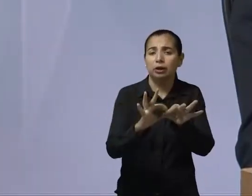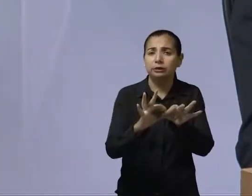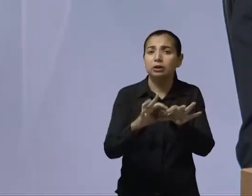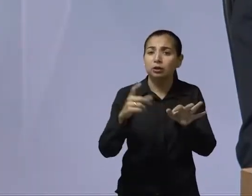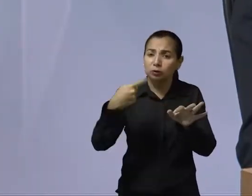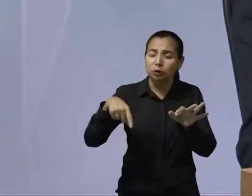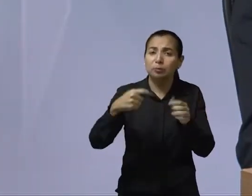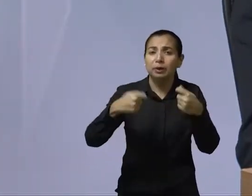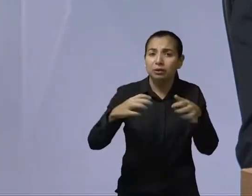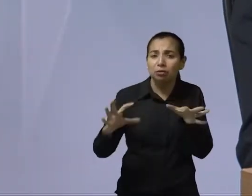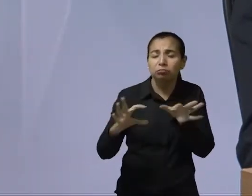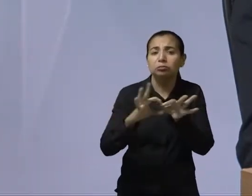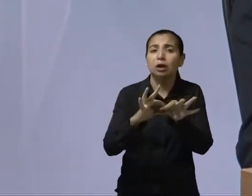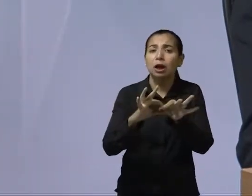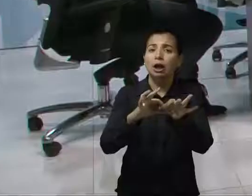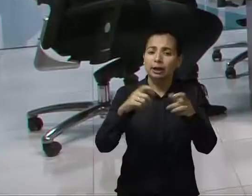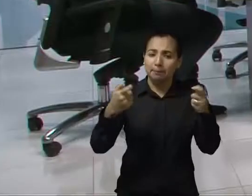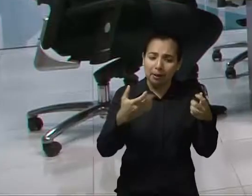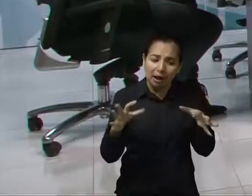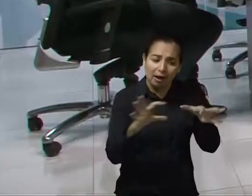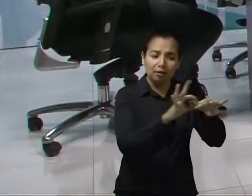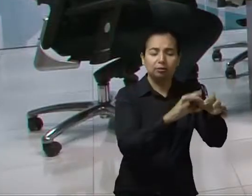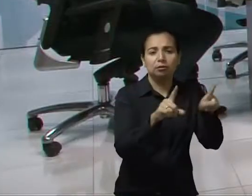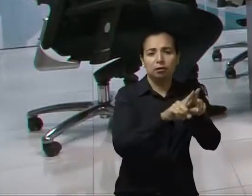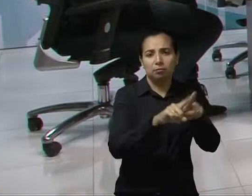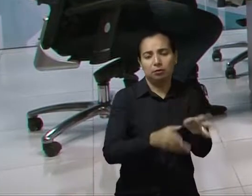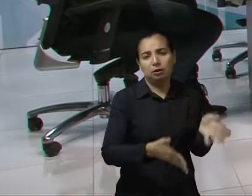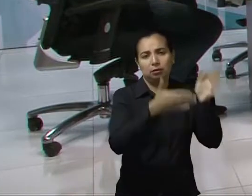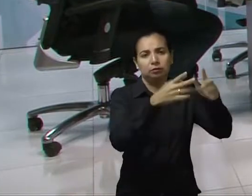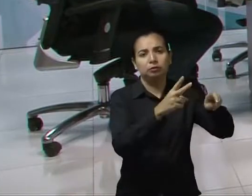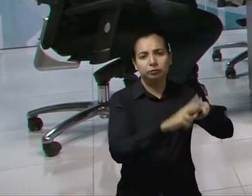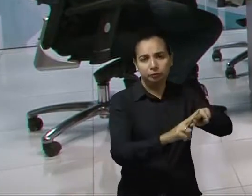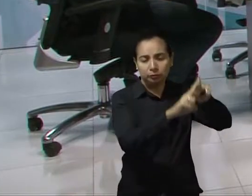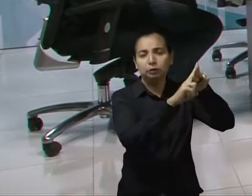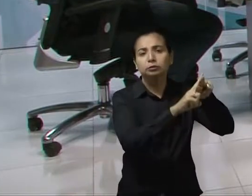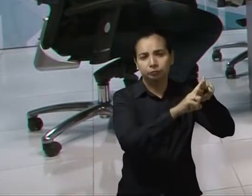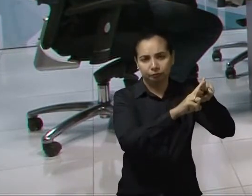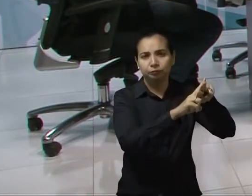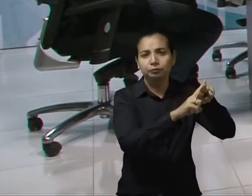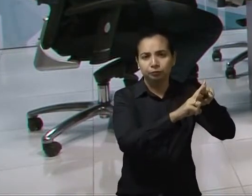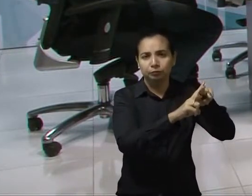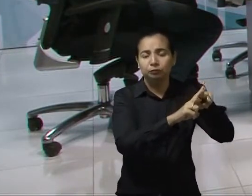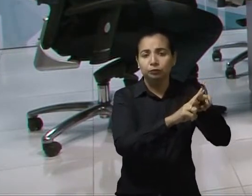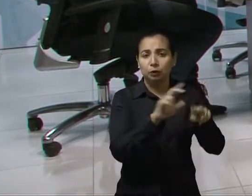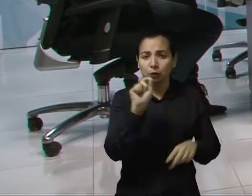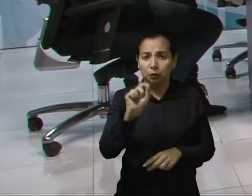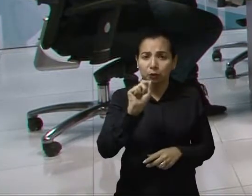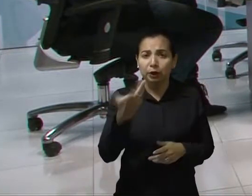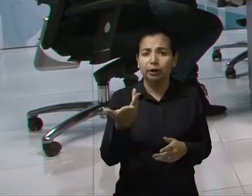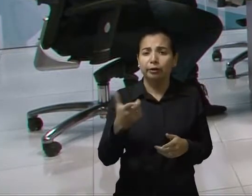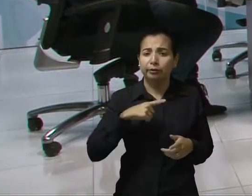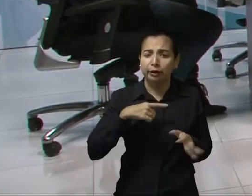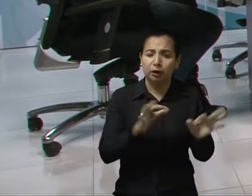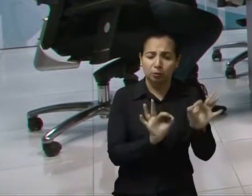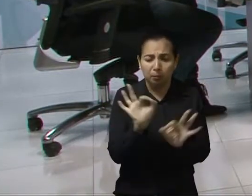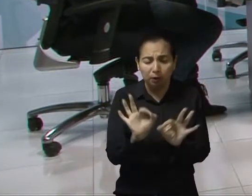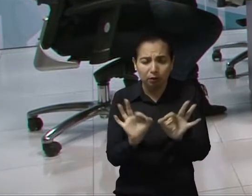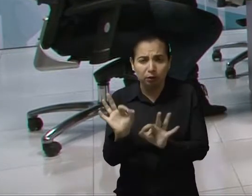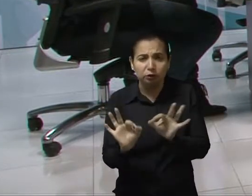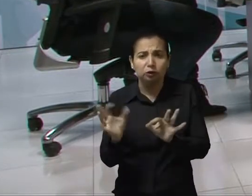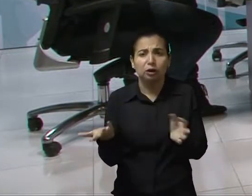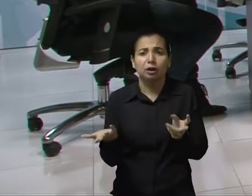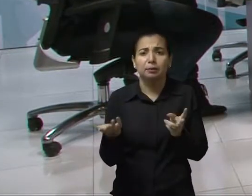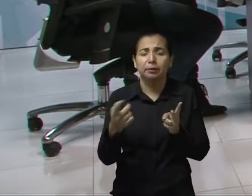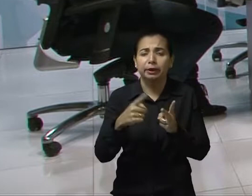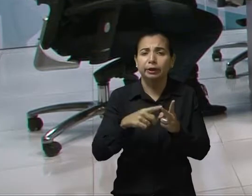seja abrangente ao sistema penitenciário e que ele possa ter vez e voz nos planejamentos,